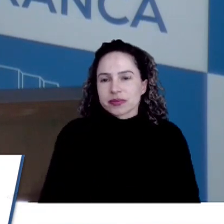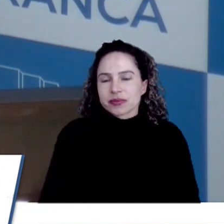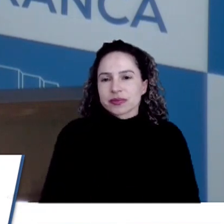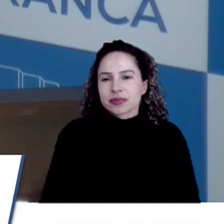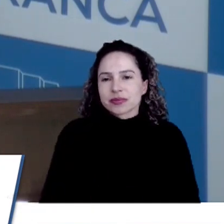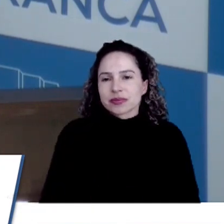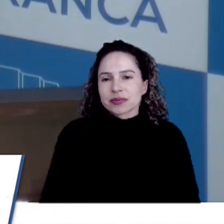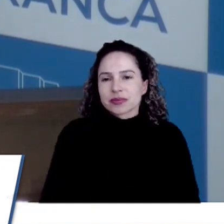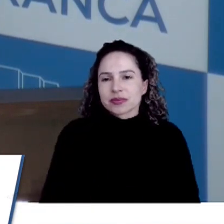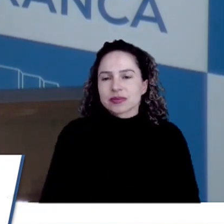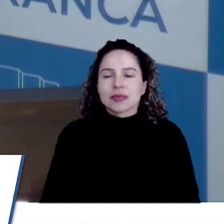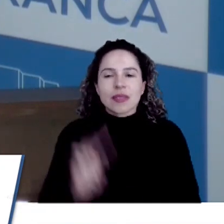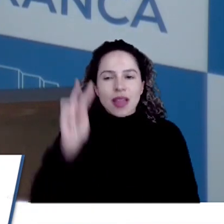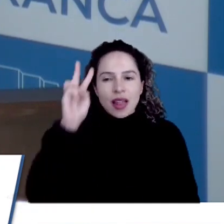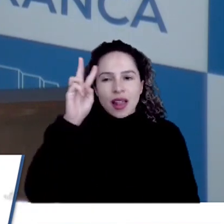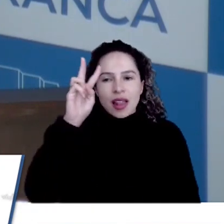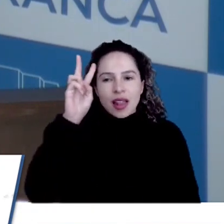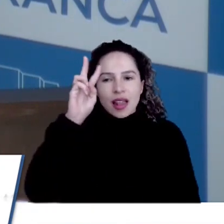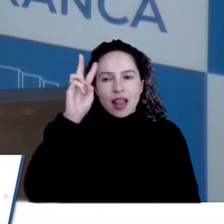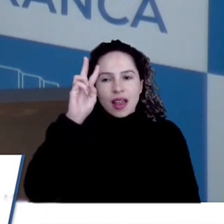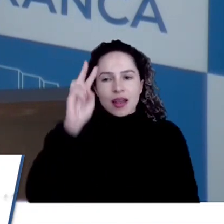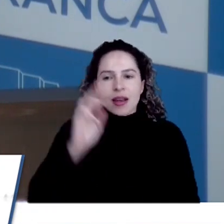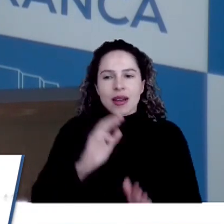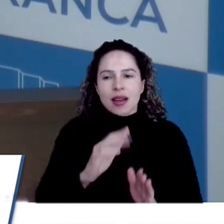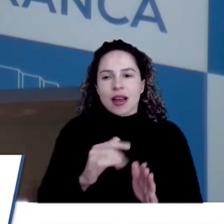lembrando o evangelho de hoje.